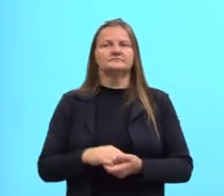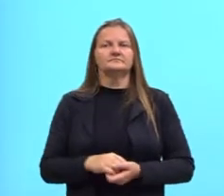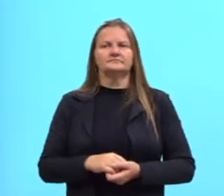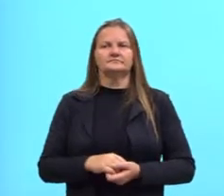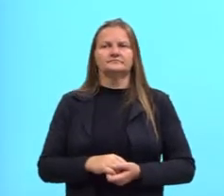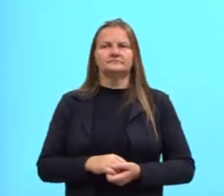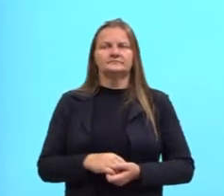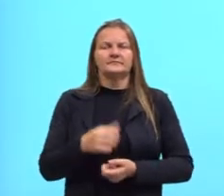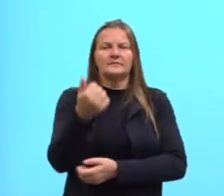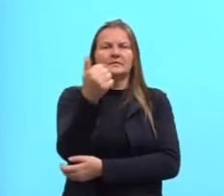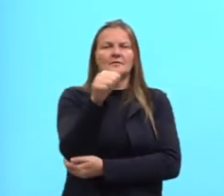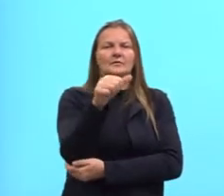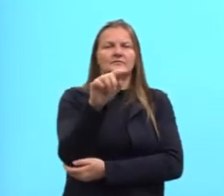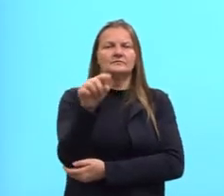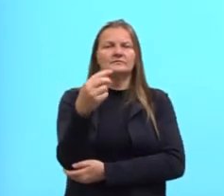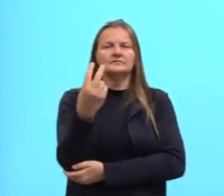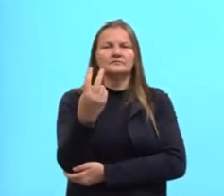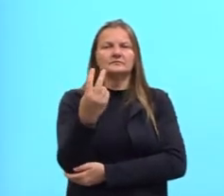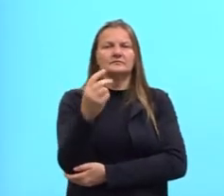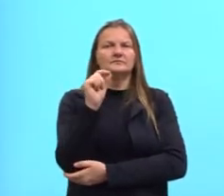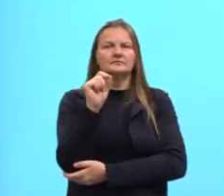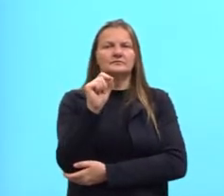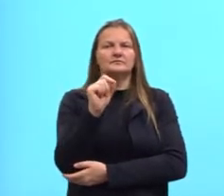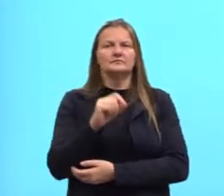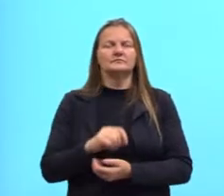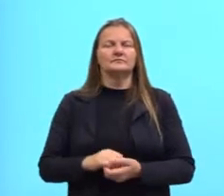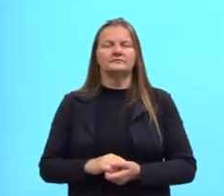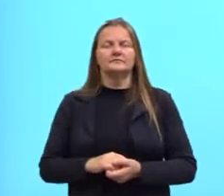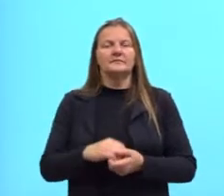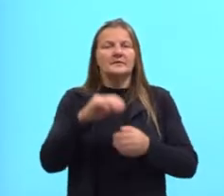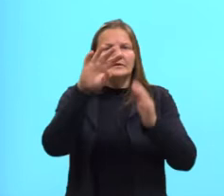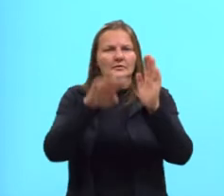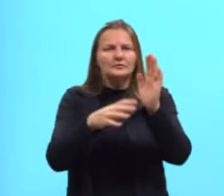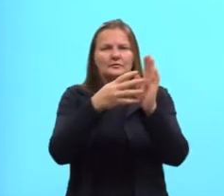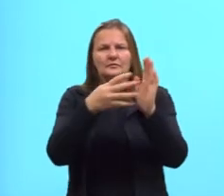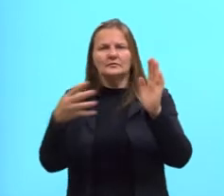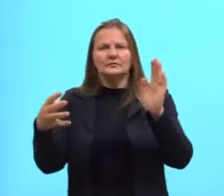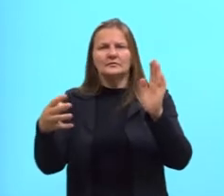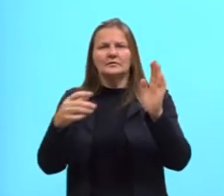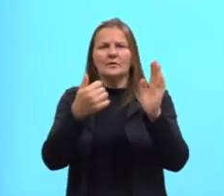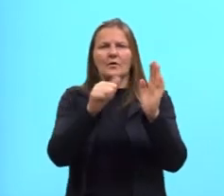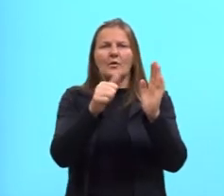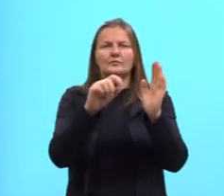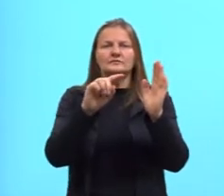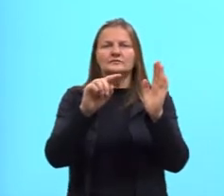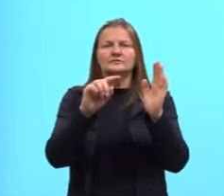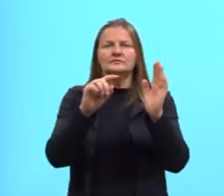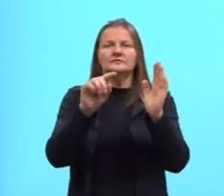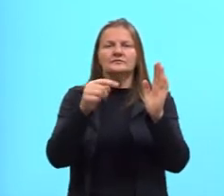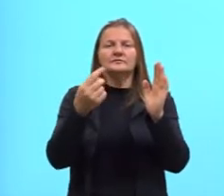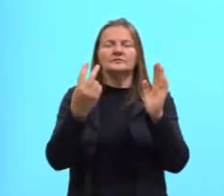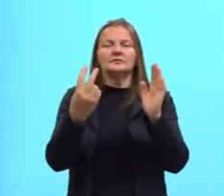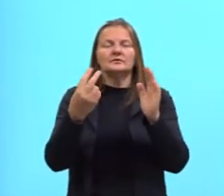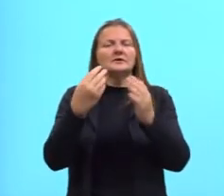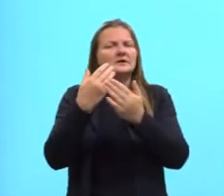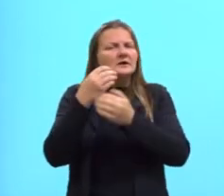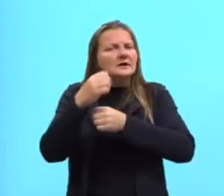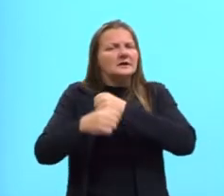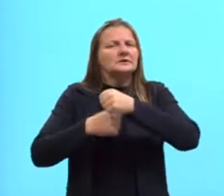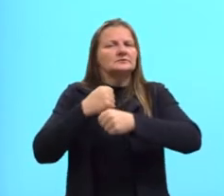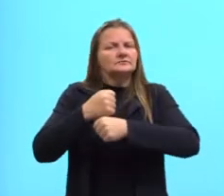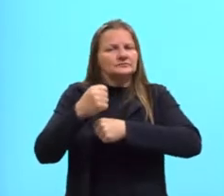este 11,2 seria lá na nossa tabela 11,2 anos de